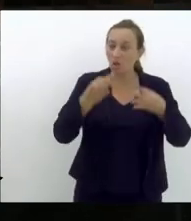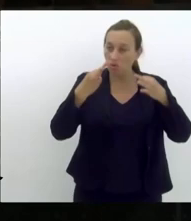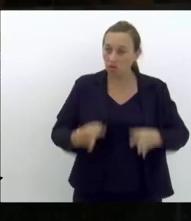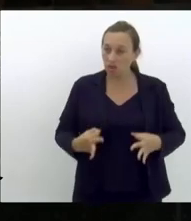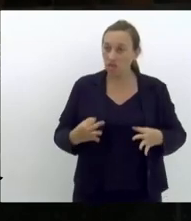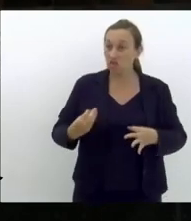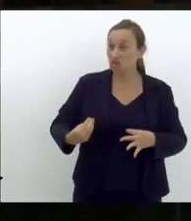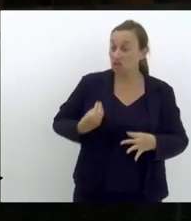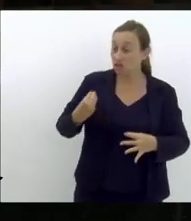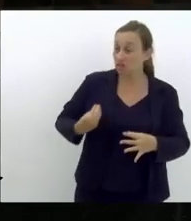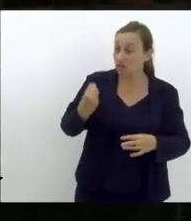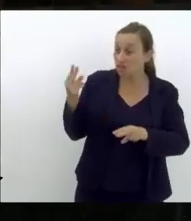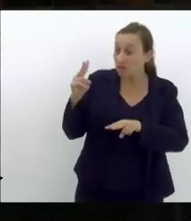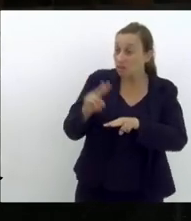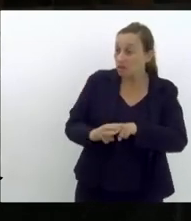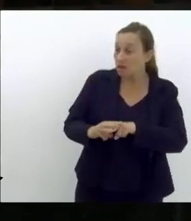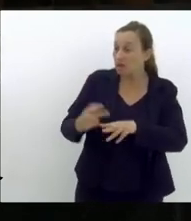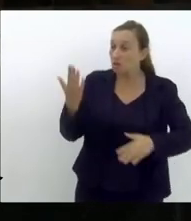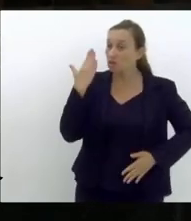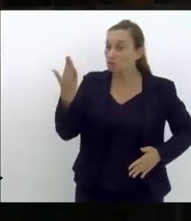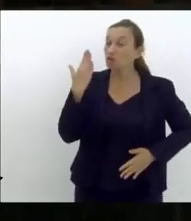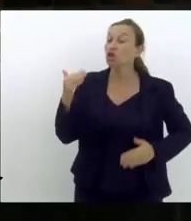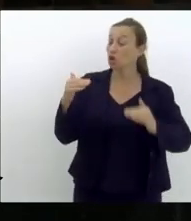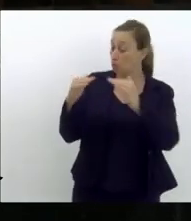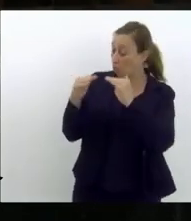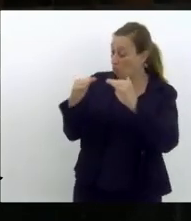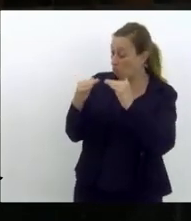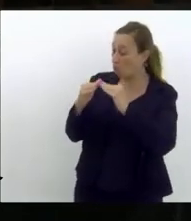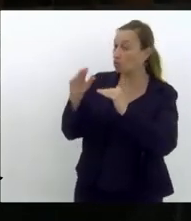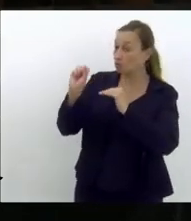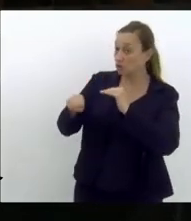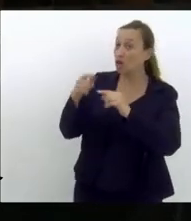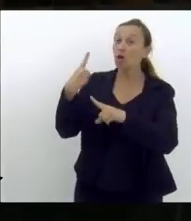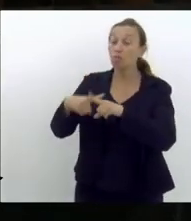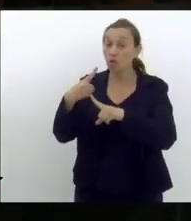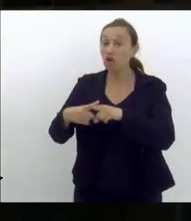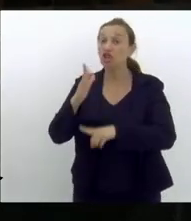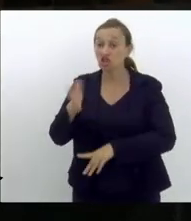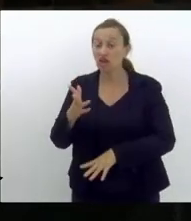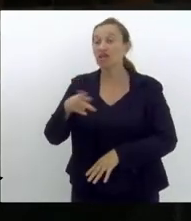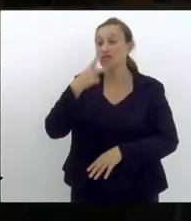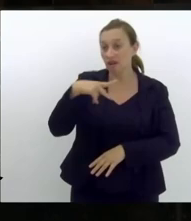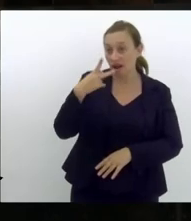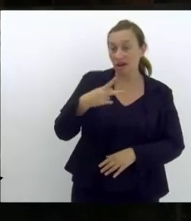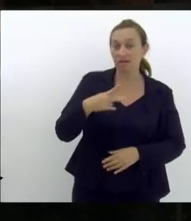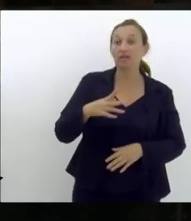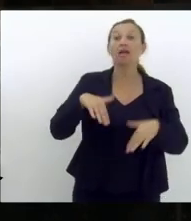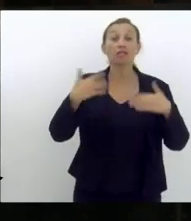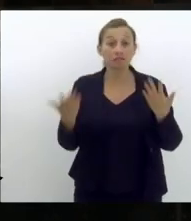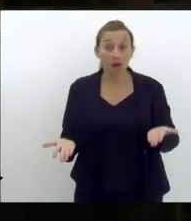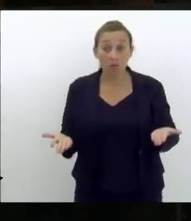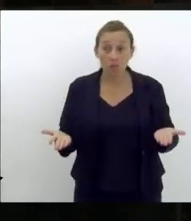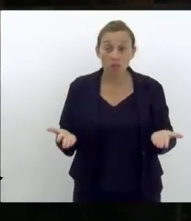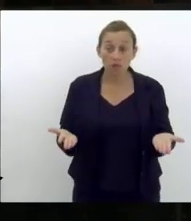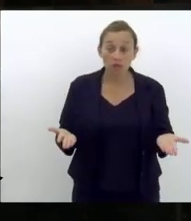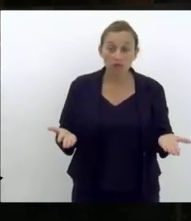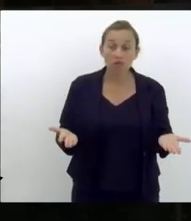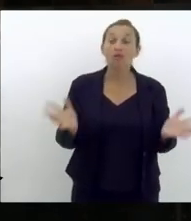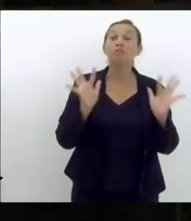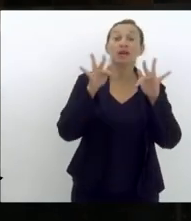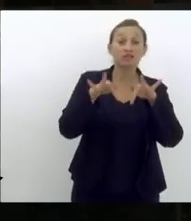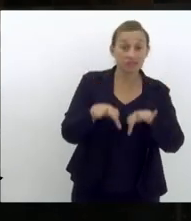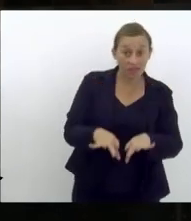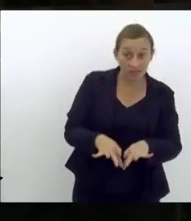vivem Reféns do tráfico e eu concordo com ele porque já tinha dito isso então para